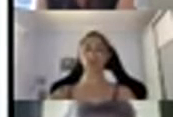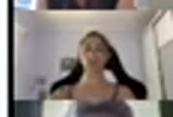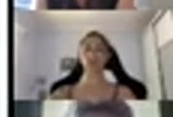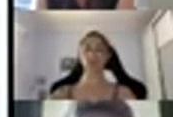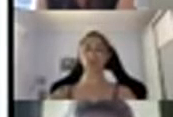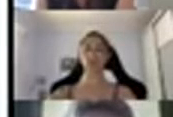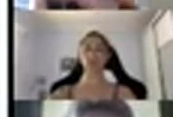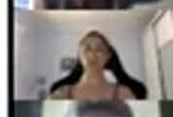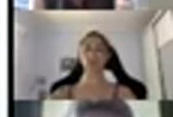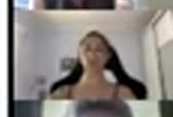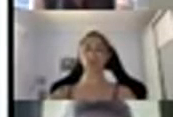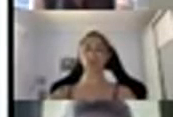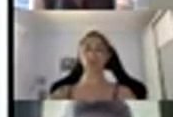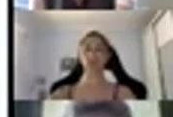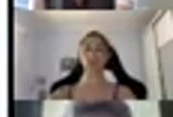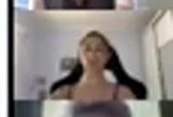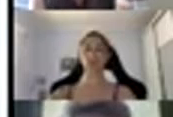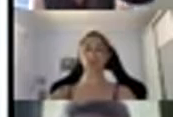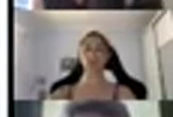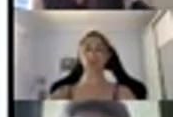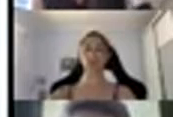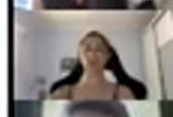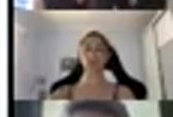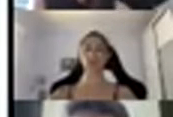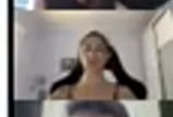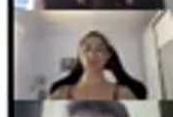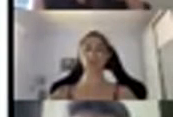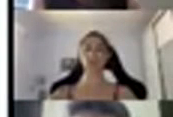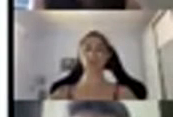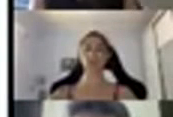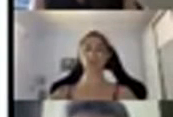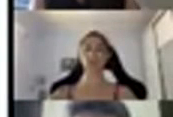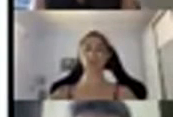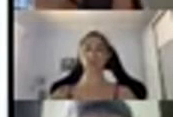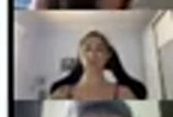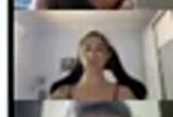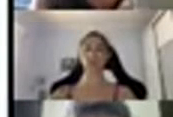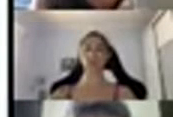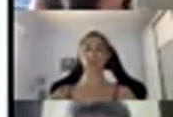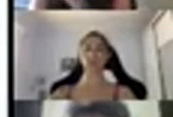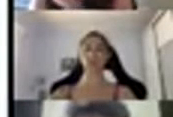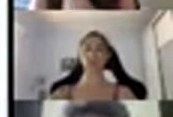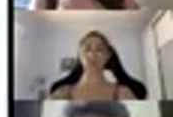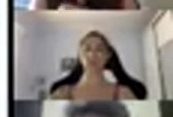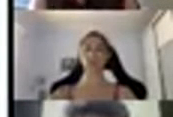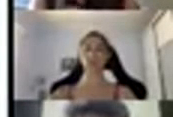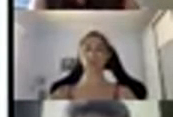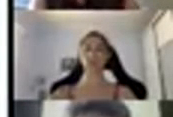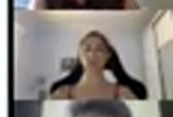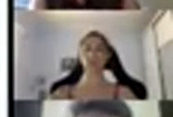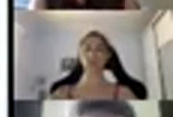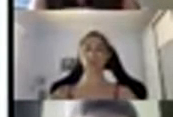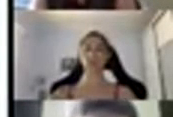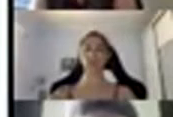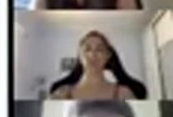ocupação. No entanto, a rede privada, na RMC, tinha 60 leitos disponíveis no fim da última